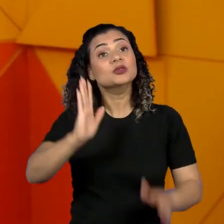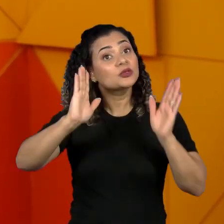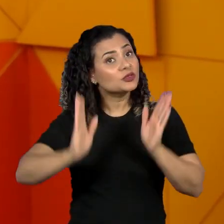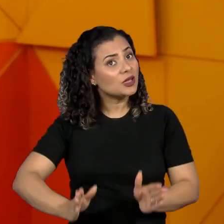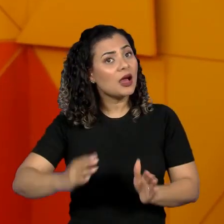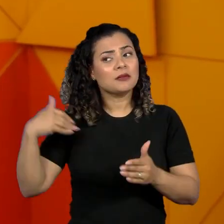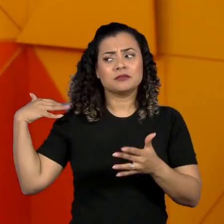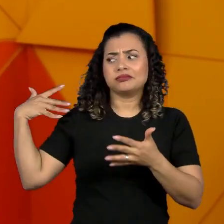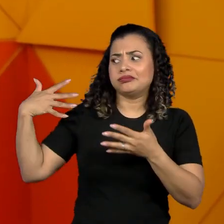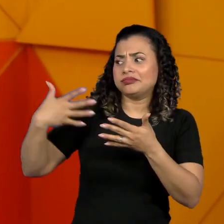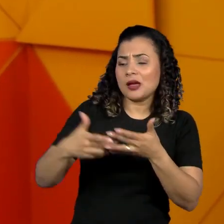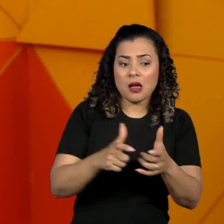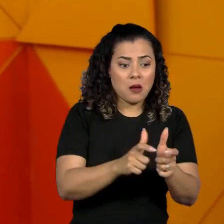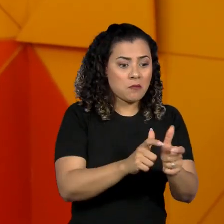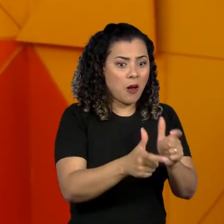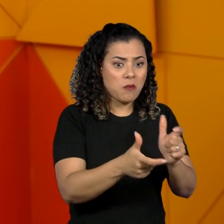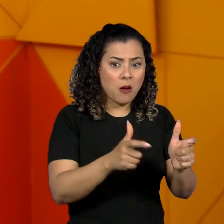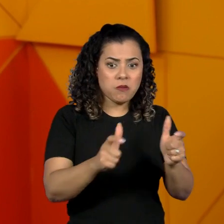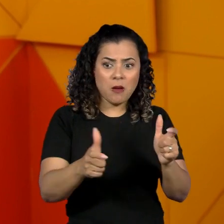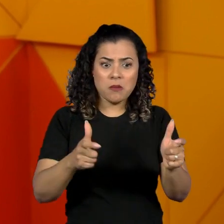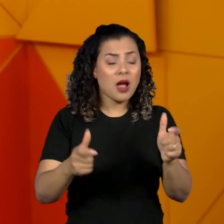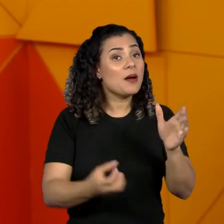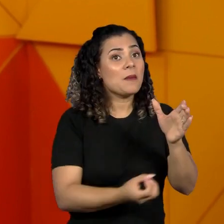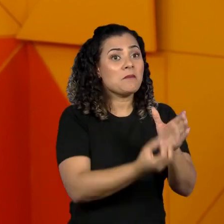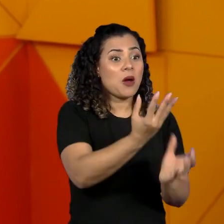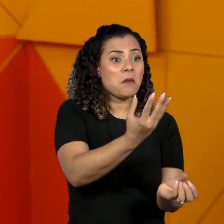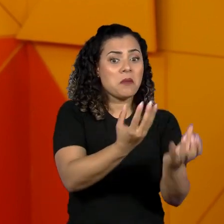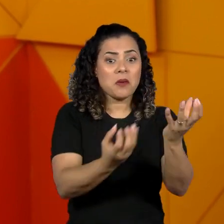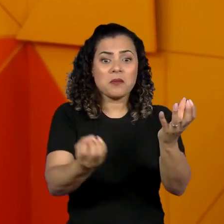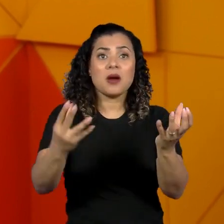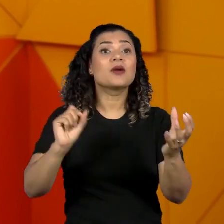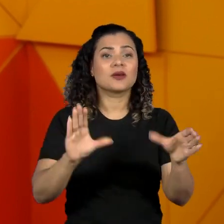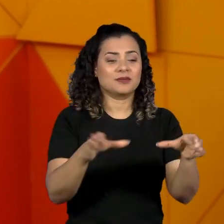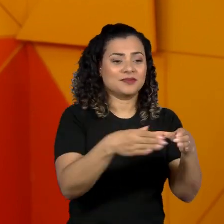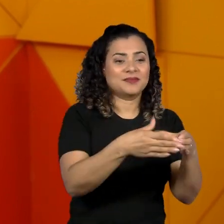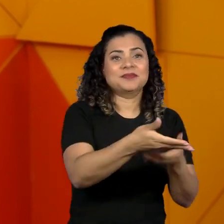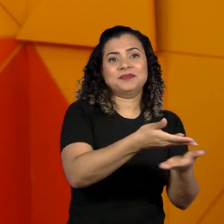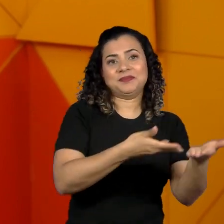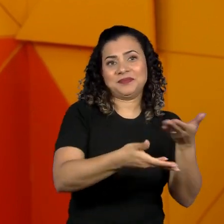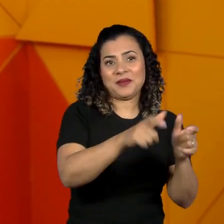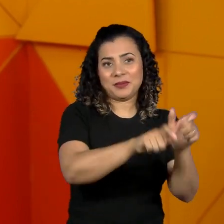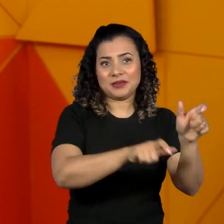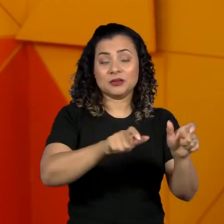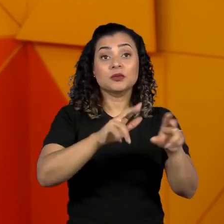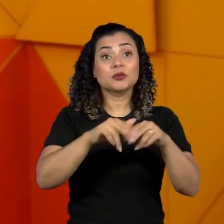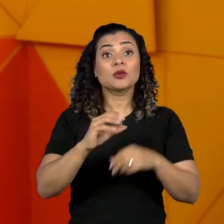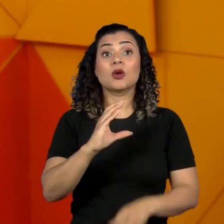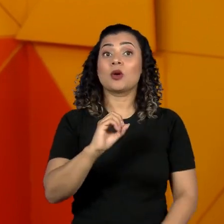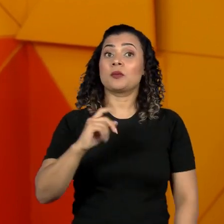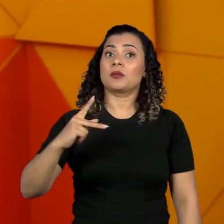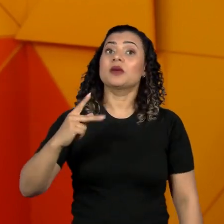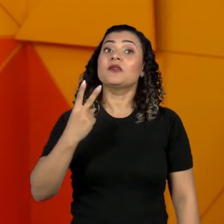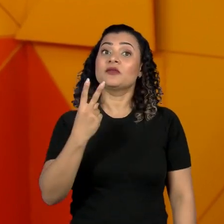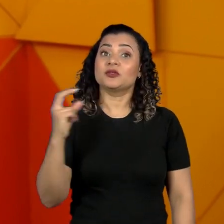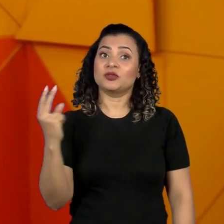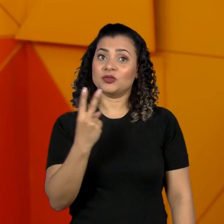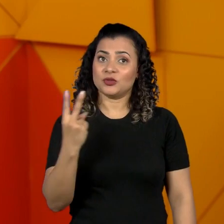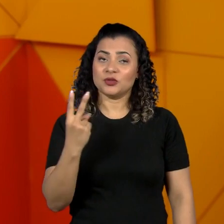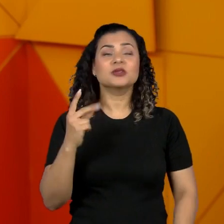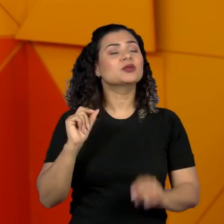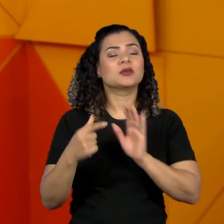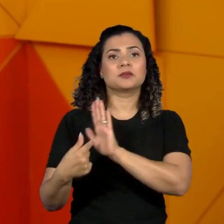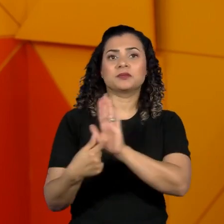um expressivo crescimento do cooperativismo nos últimos anos. Os dados do Anuário COOP de 2022 mostram